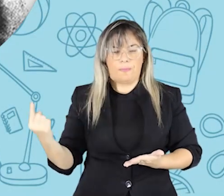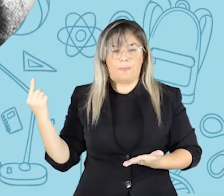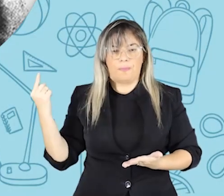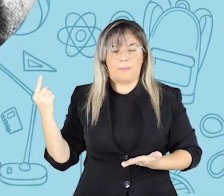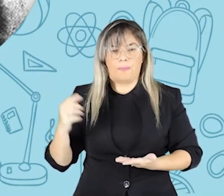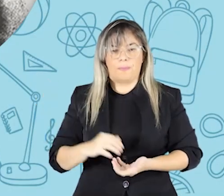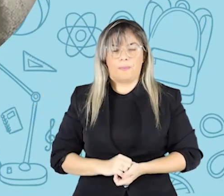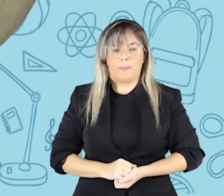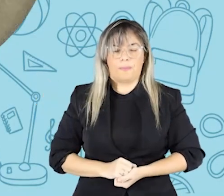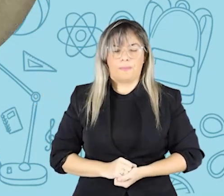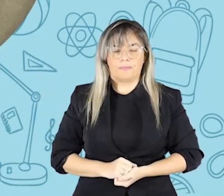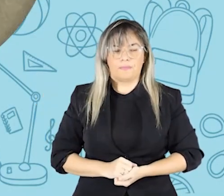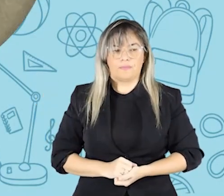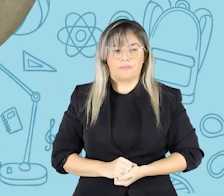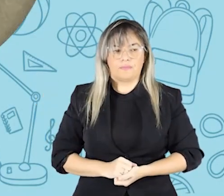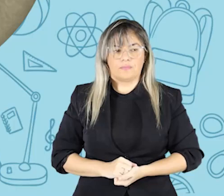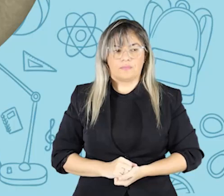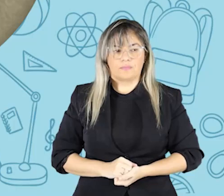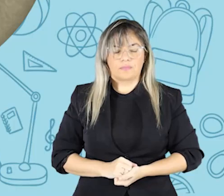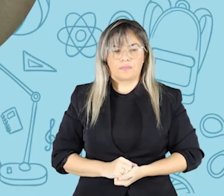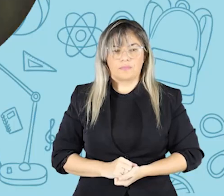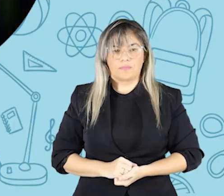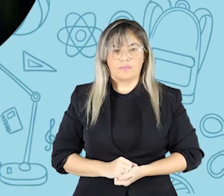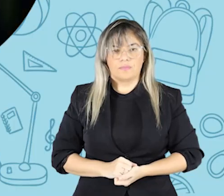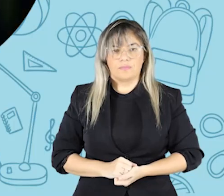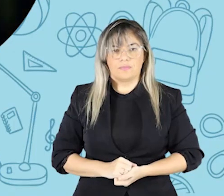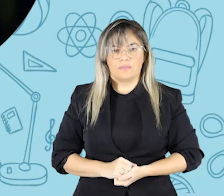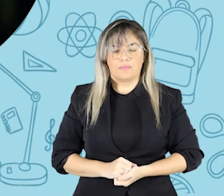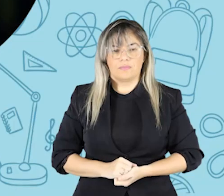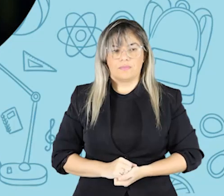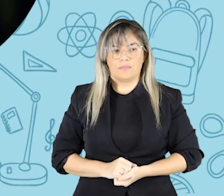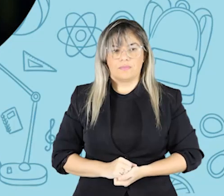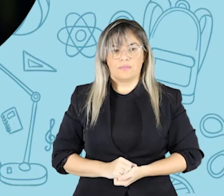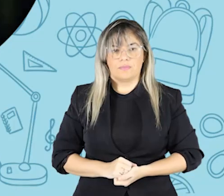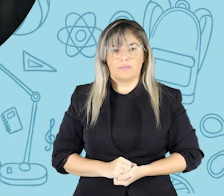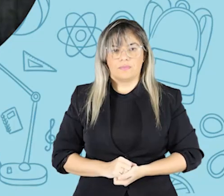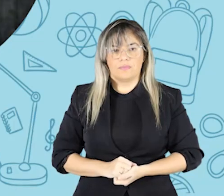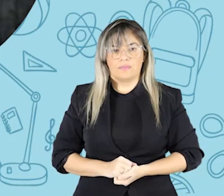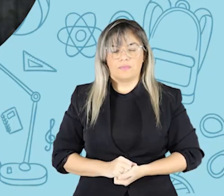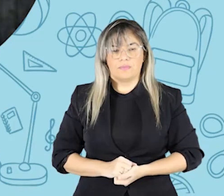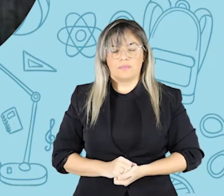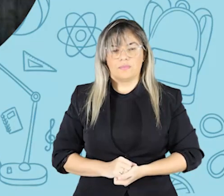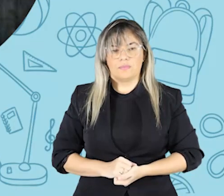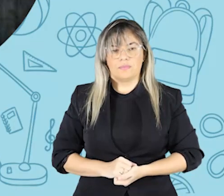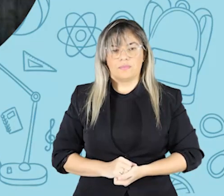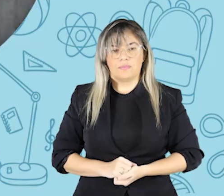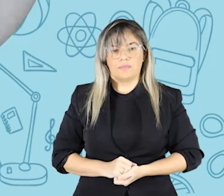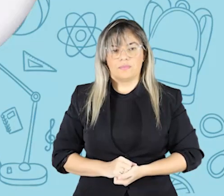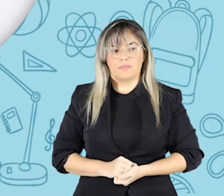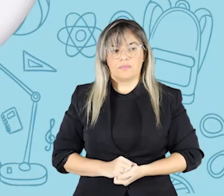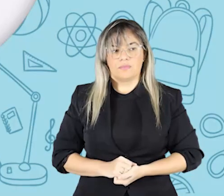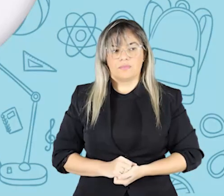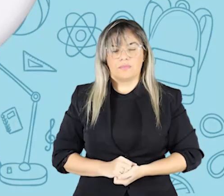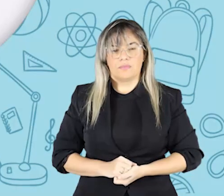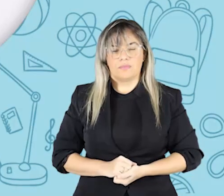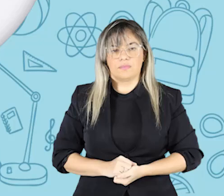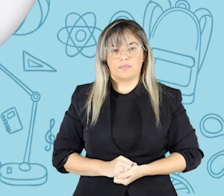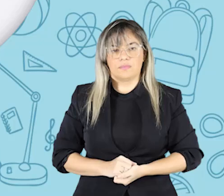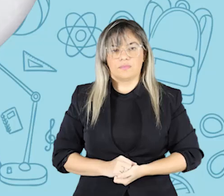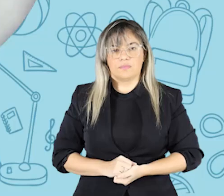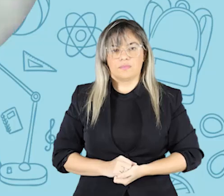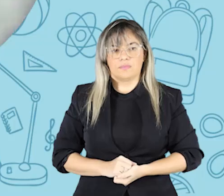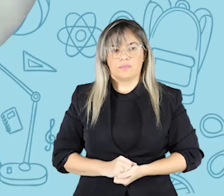dos Reis, Machado de Assis, Lígia Fagundes Telles, José Saramago, Conceição